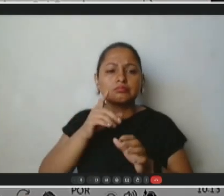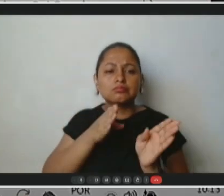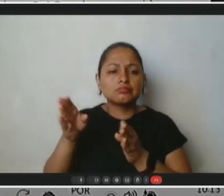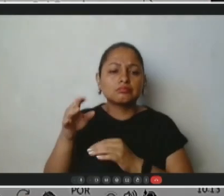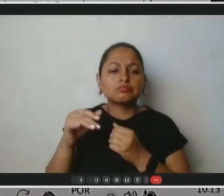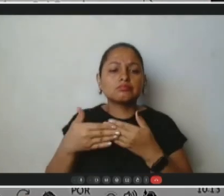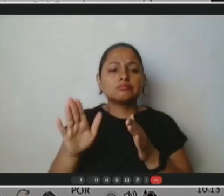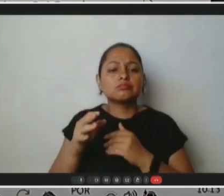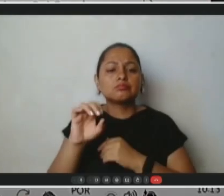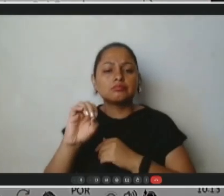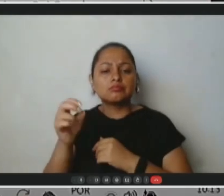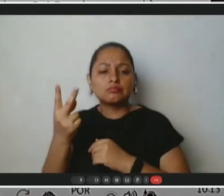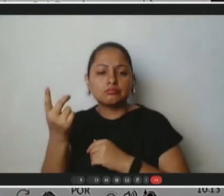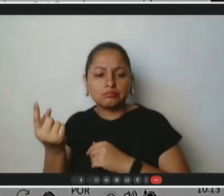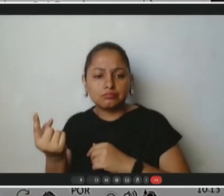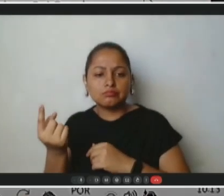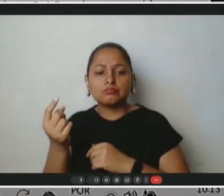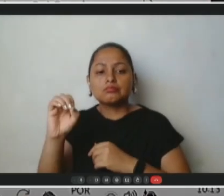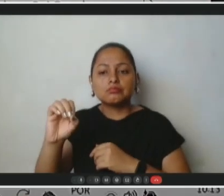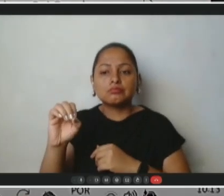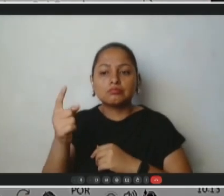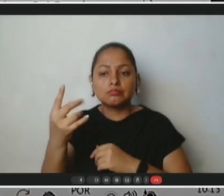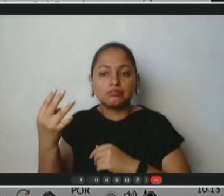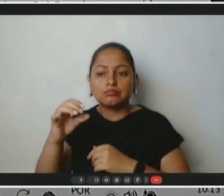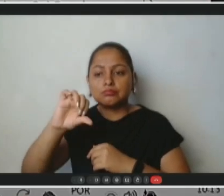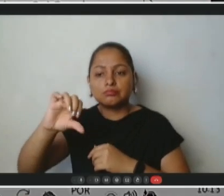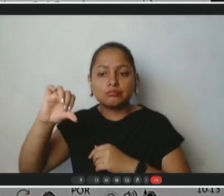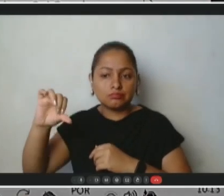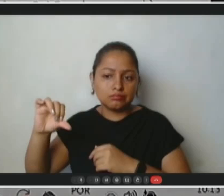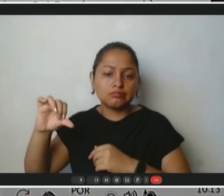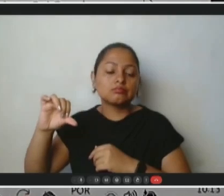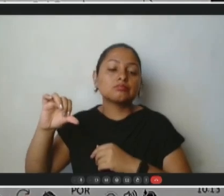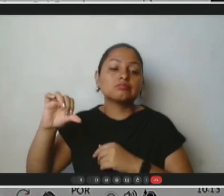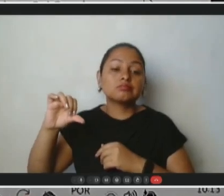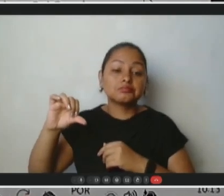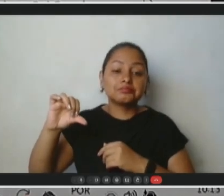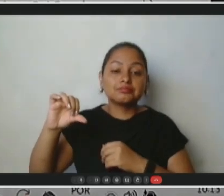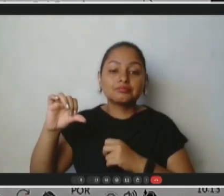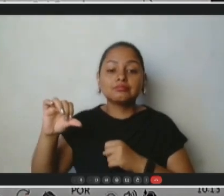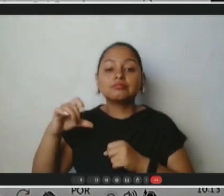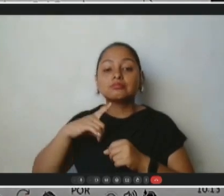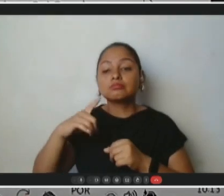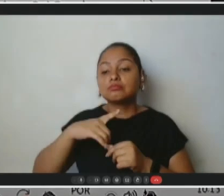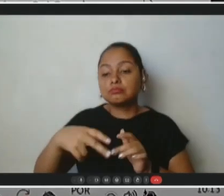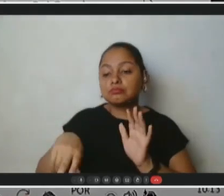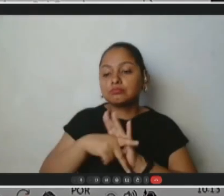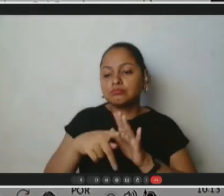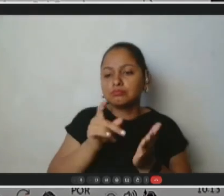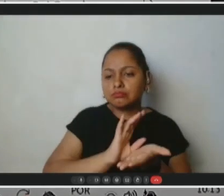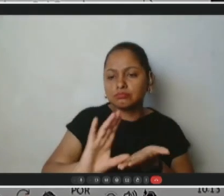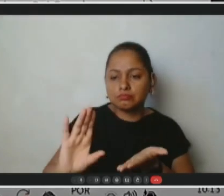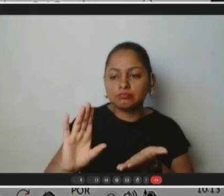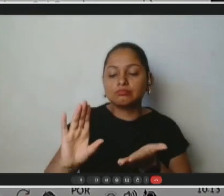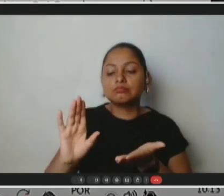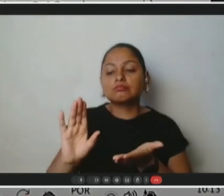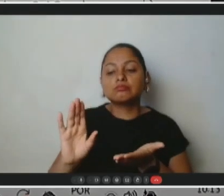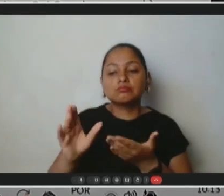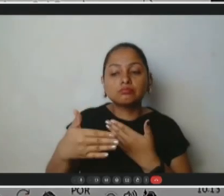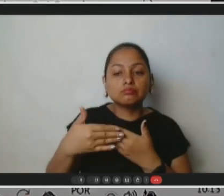de 14 de 4 de 99, e natureza dos gastos nos moldes da portaria